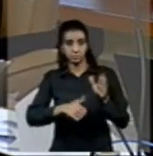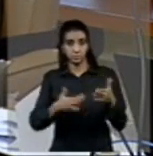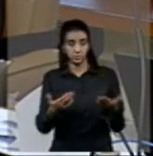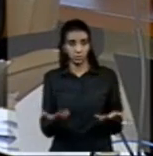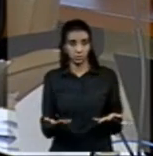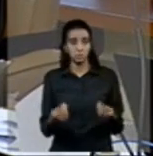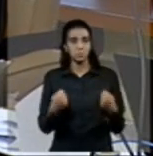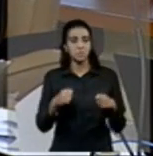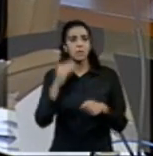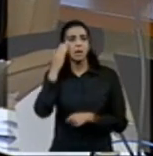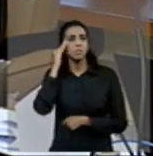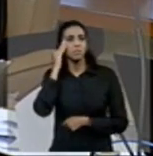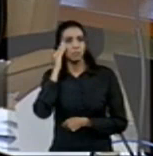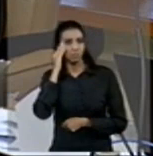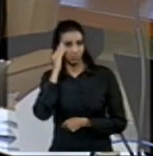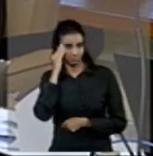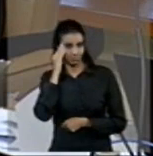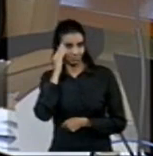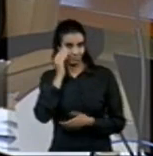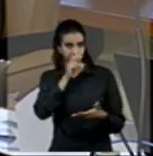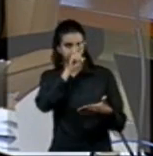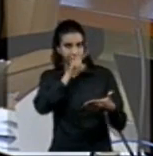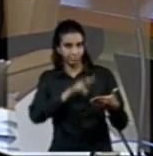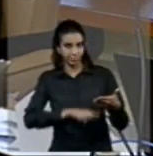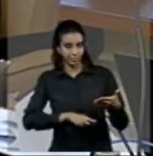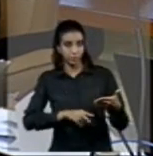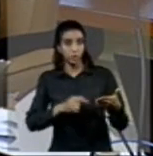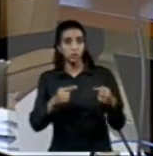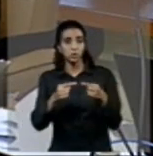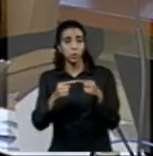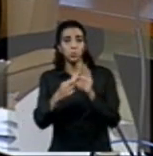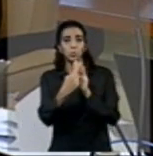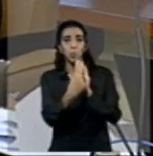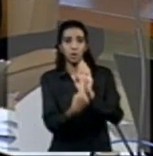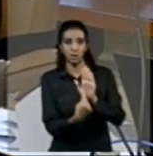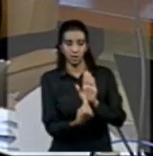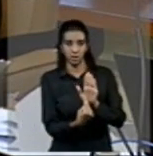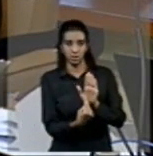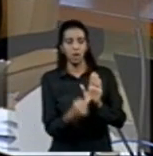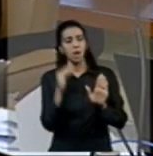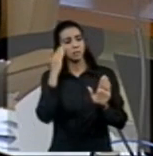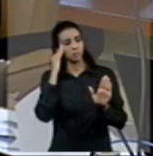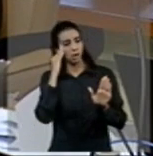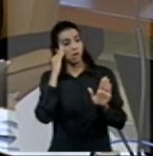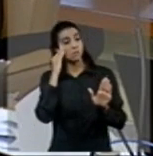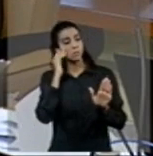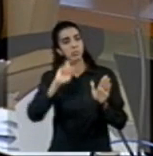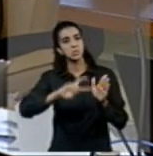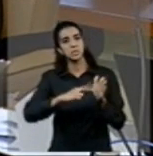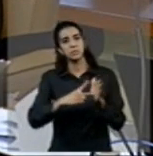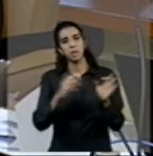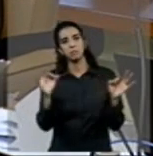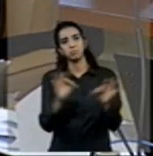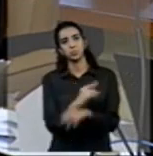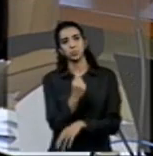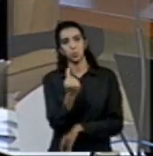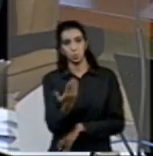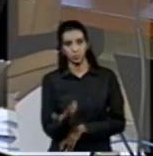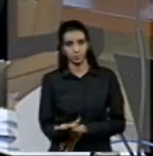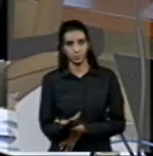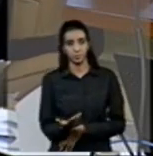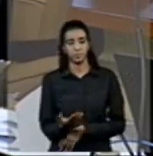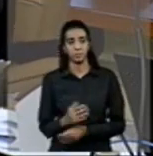operação interpretativa que apreenda do complexo normativo um significado unívoco. Nesse quadrante